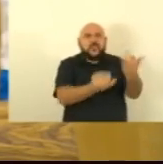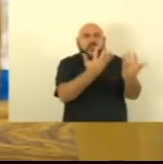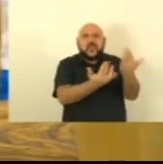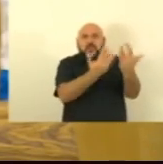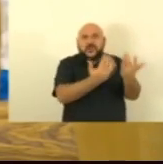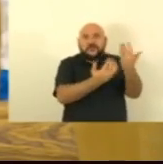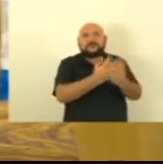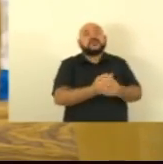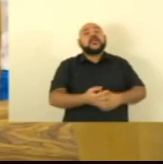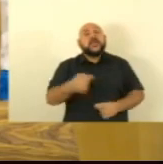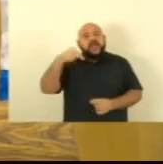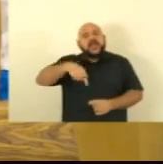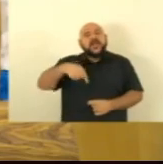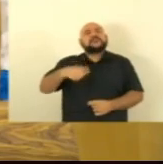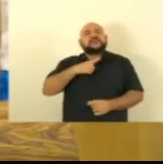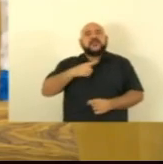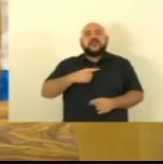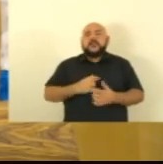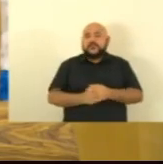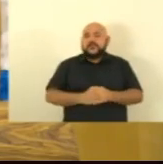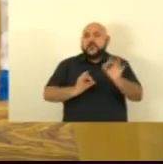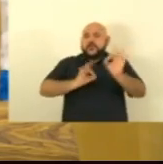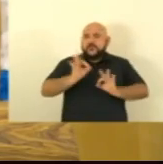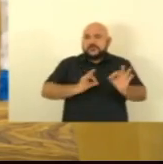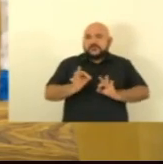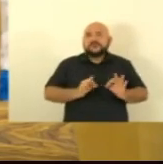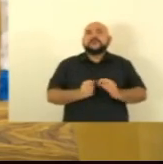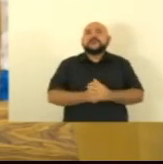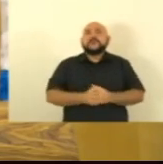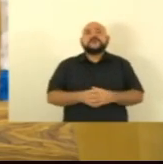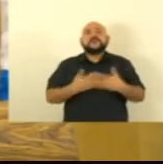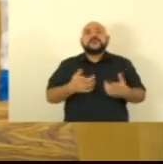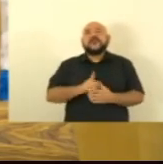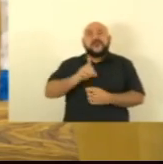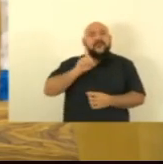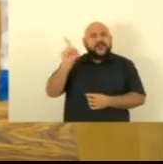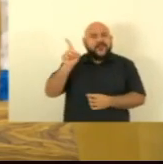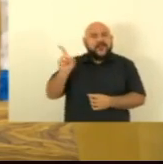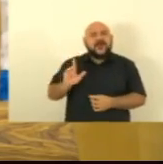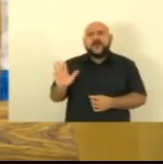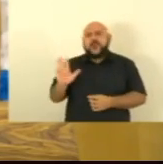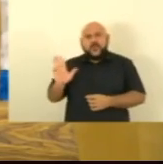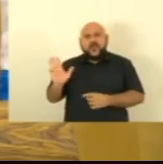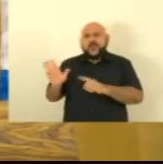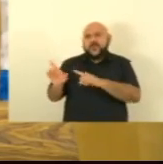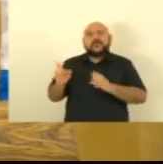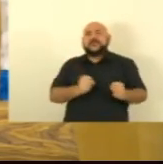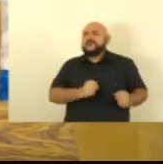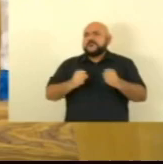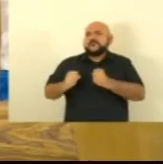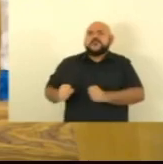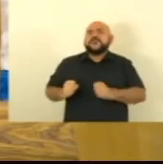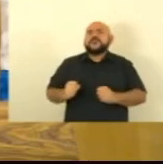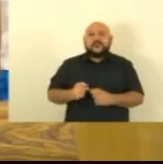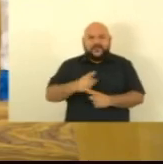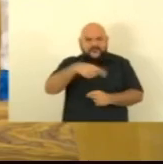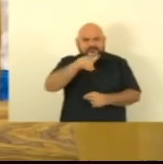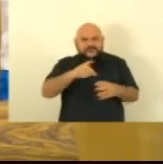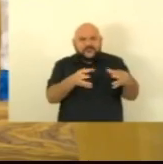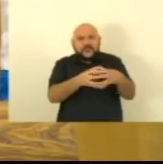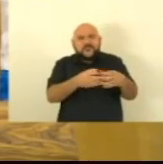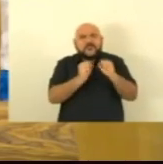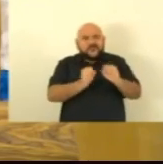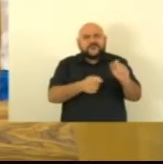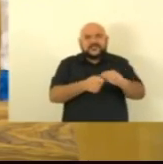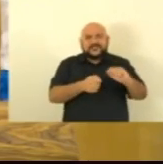aqui. Não é porque o bandido, pai de vocês, chefe da quadrilha de vocês, está no poder e vocês vão poder fazer tudo que